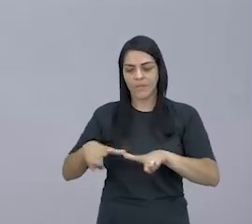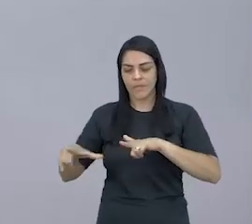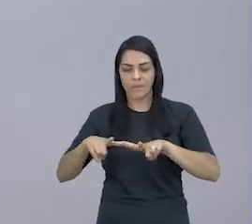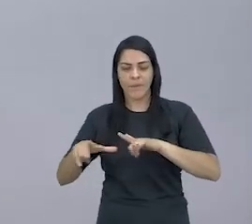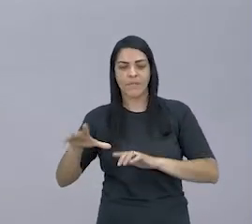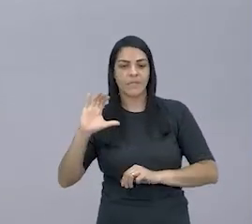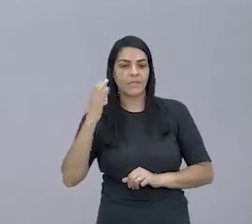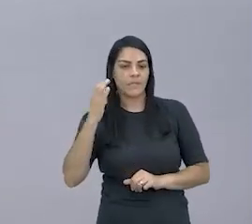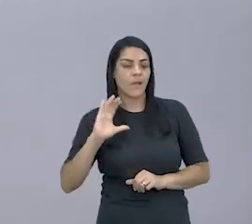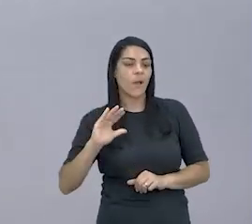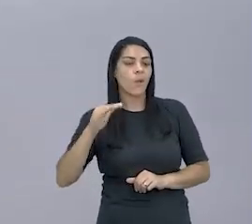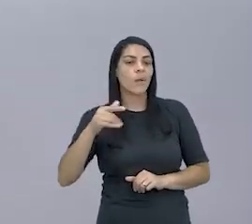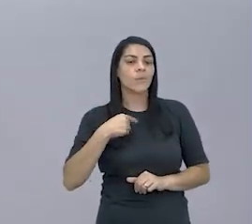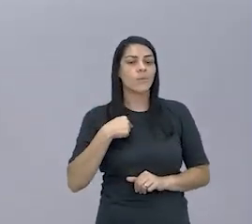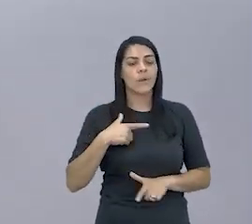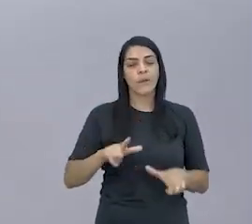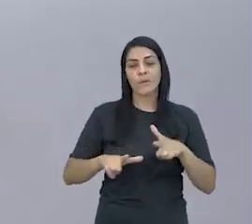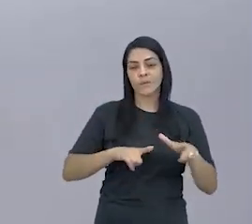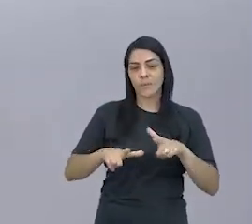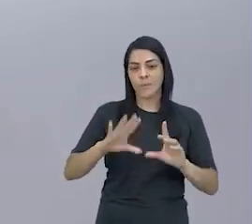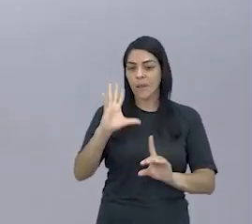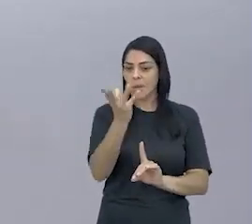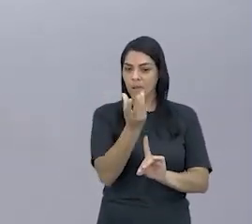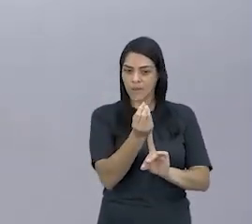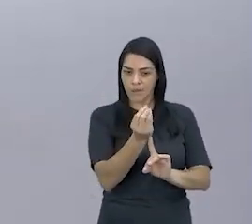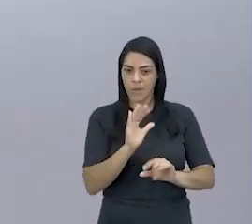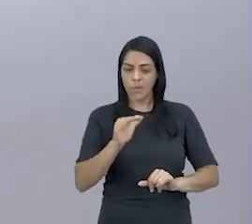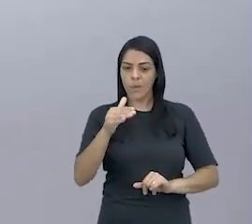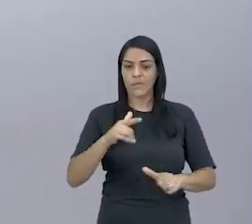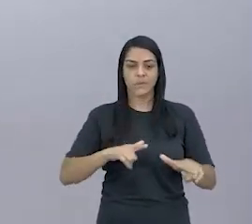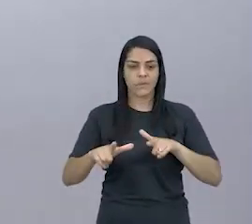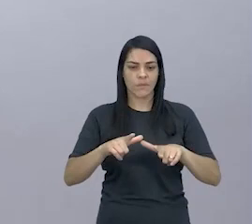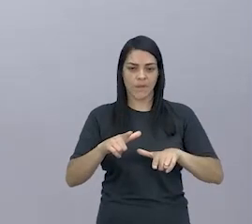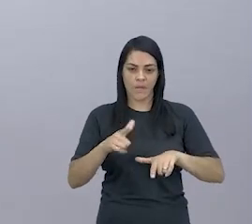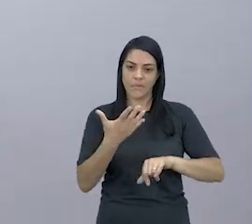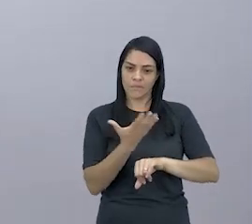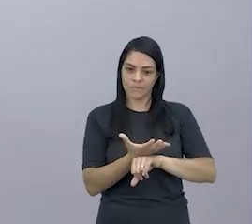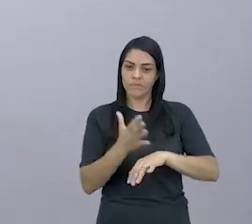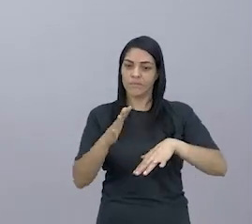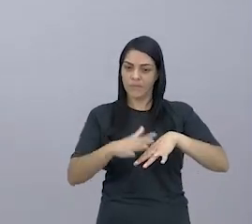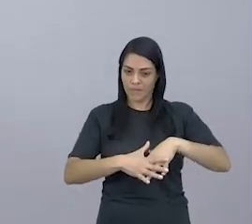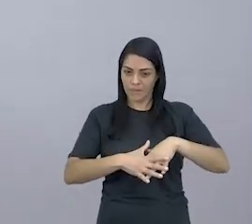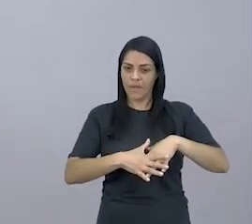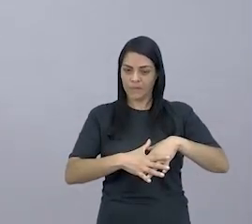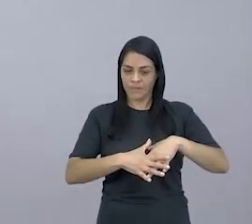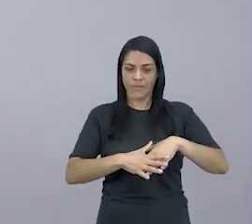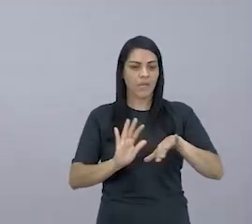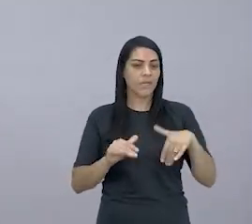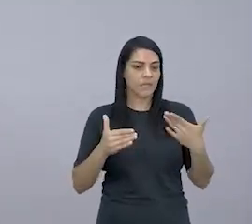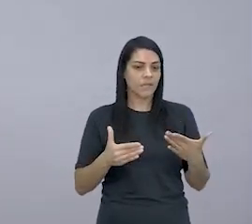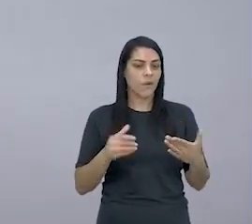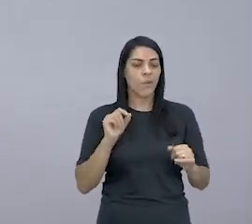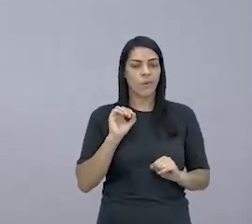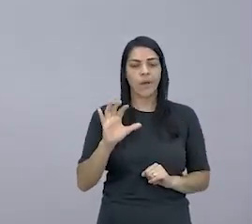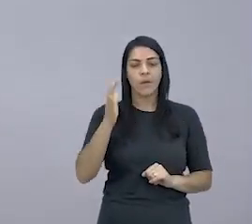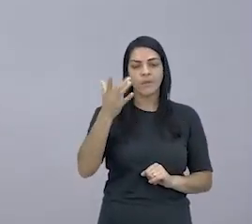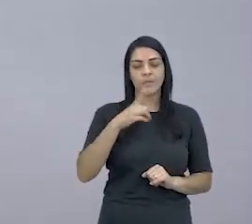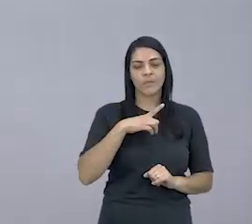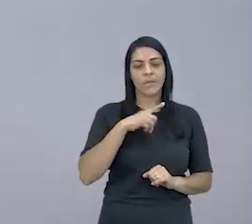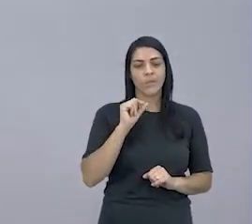ciência, quando eu estou trabalhando arte, quando eu estou trabalhando matemática, né? Sim. Então,